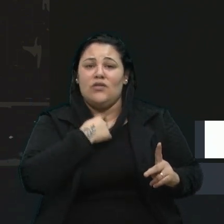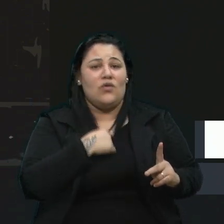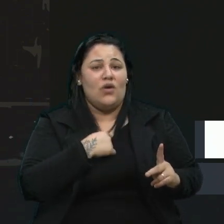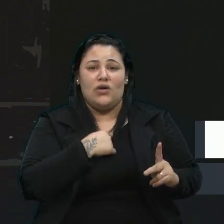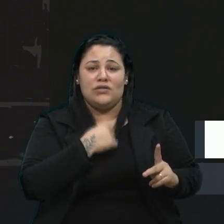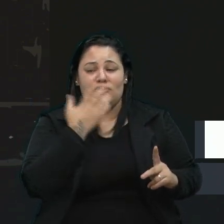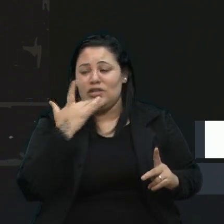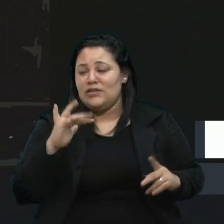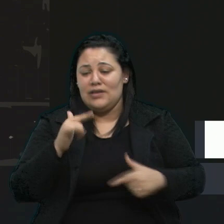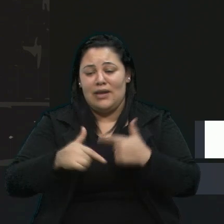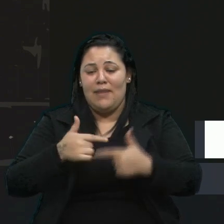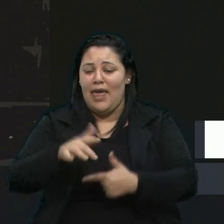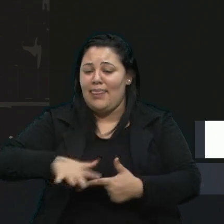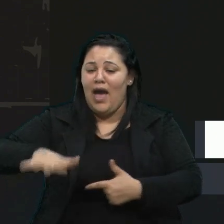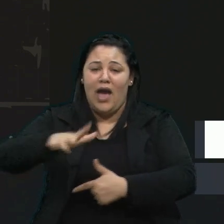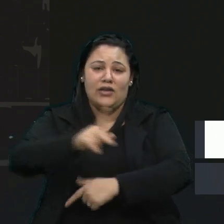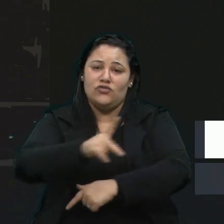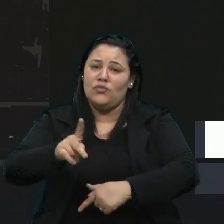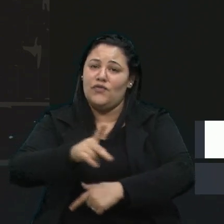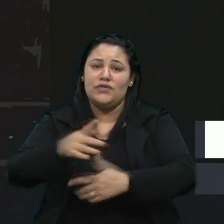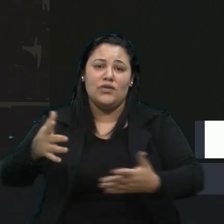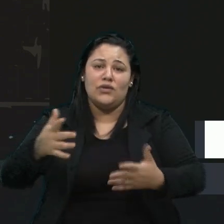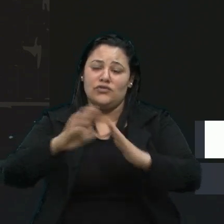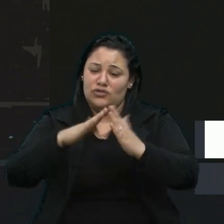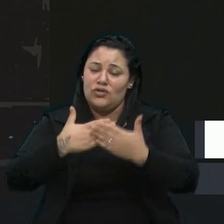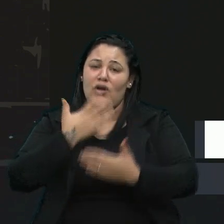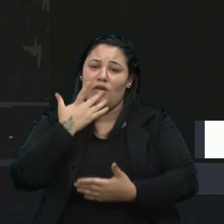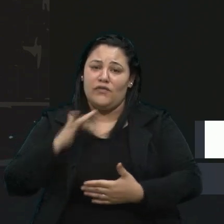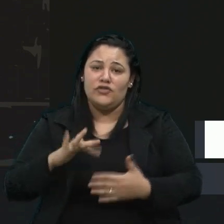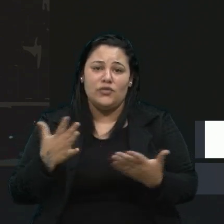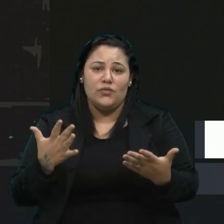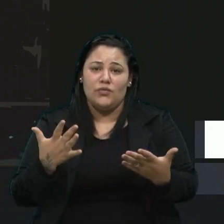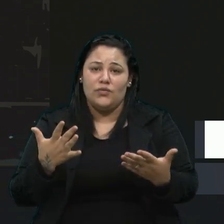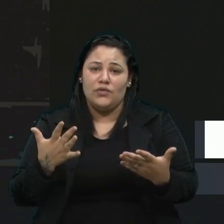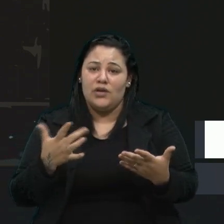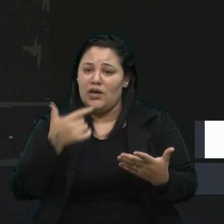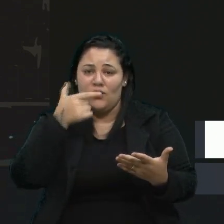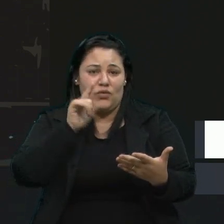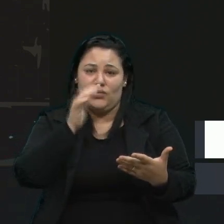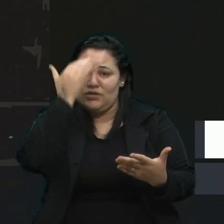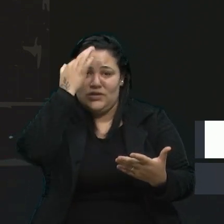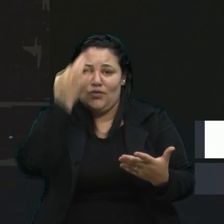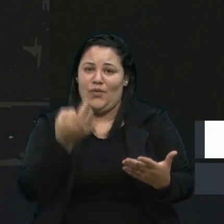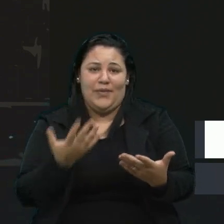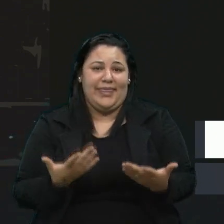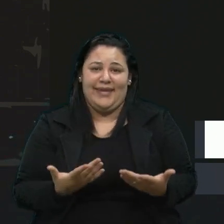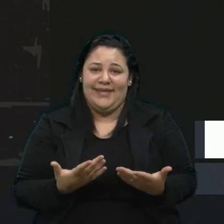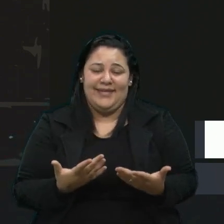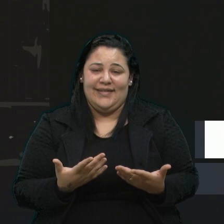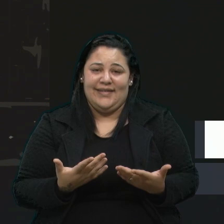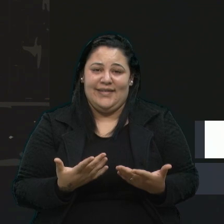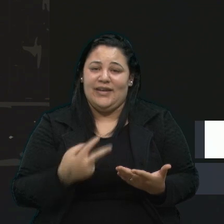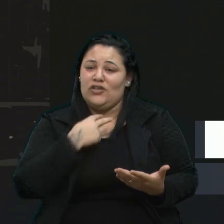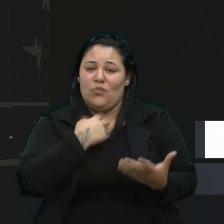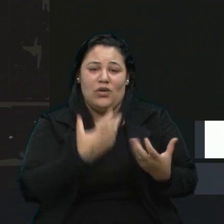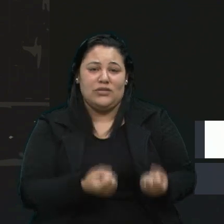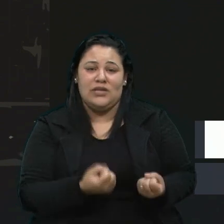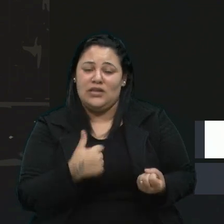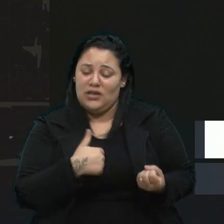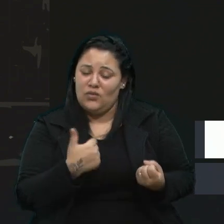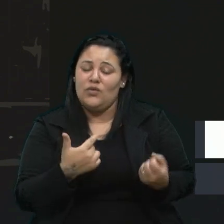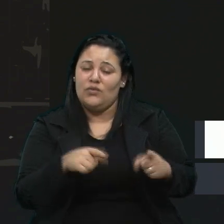ser professor de escola infantil. É inadmissível isso. Então, quero dizer que também sou solidária a esses